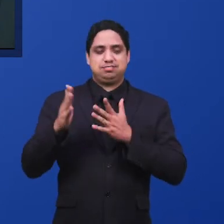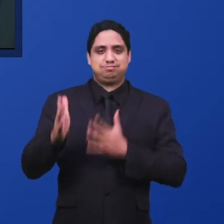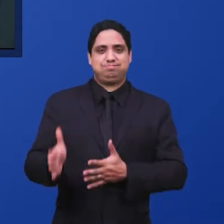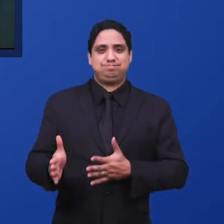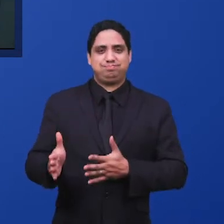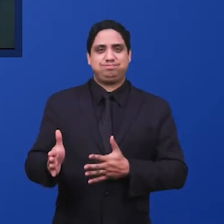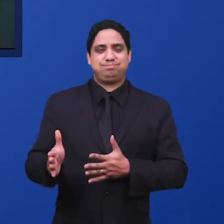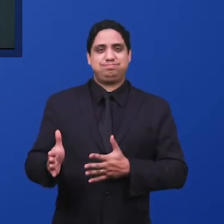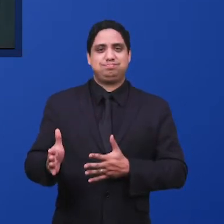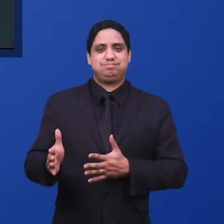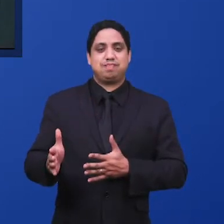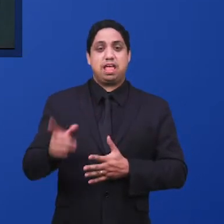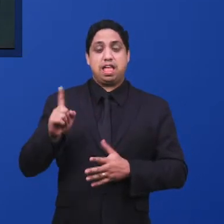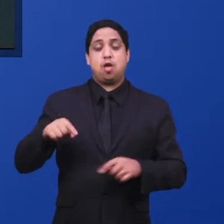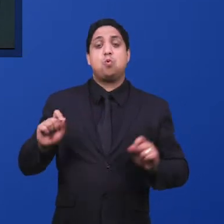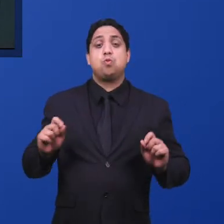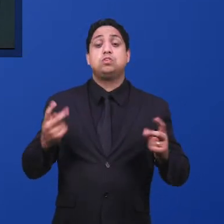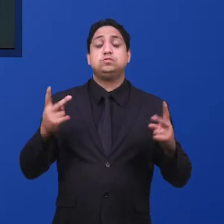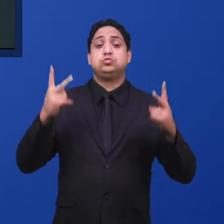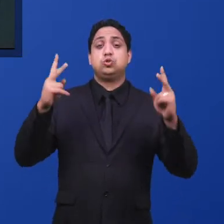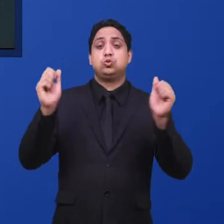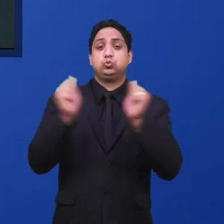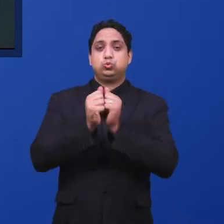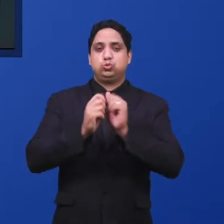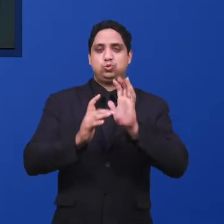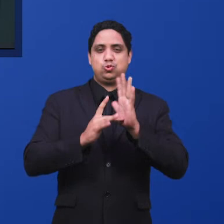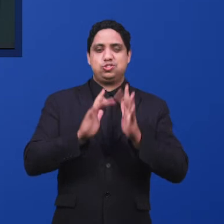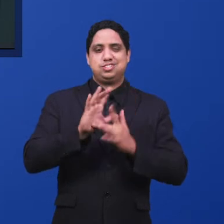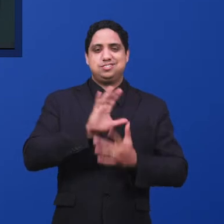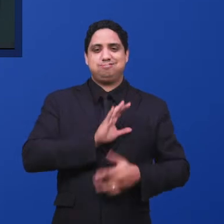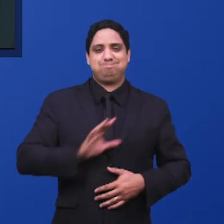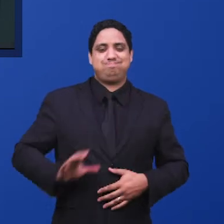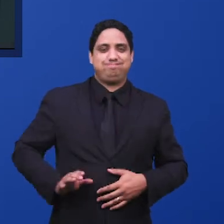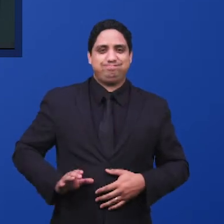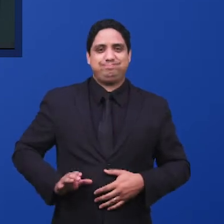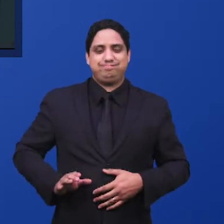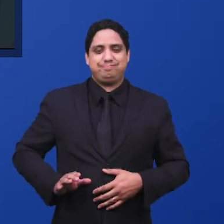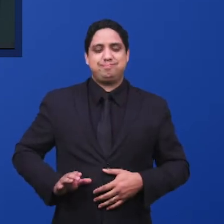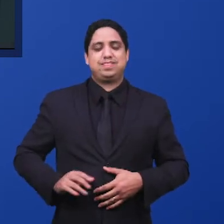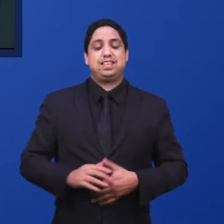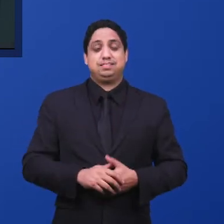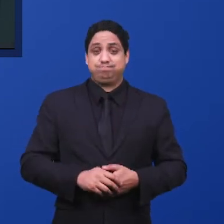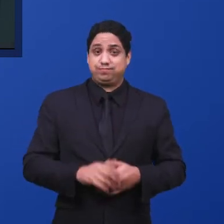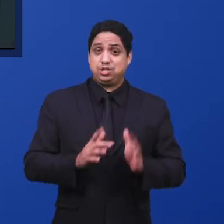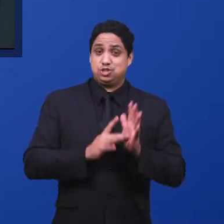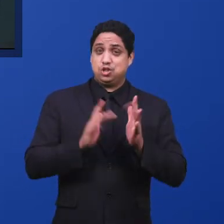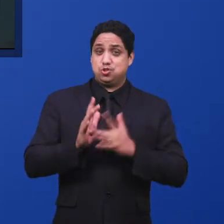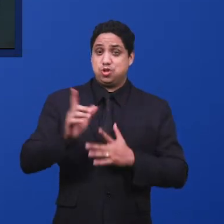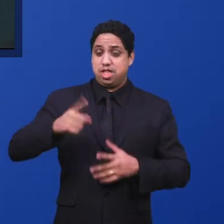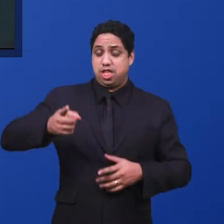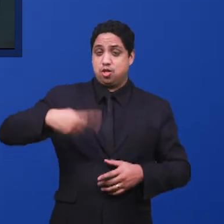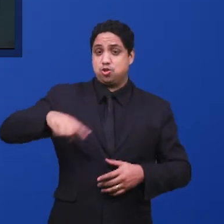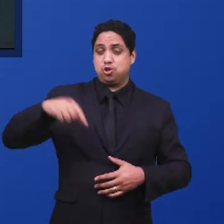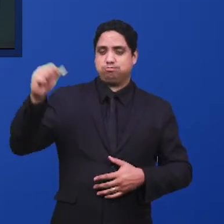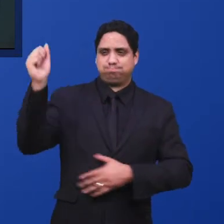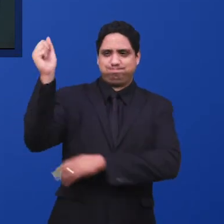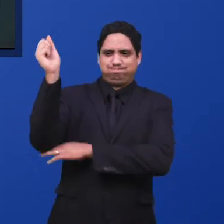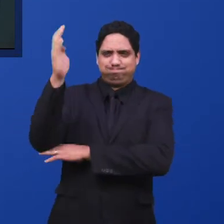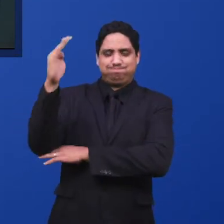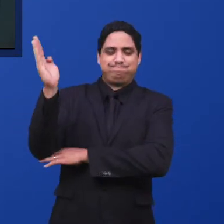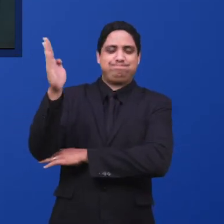é vitoriosa em Cristo Jesus. Jesus é a nossa bandeira.